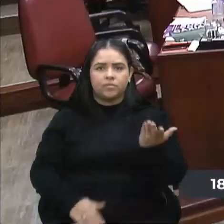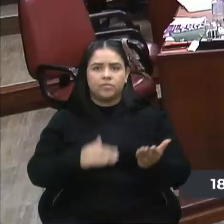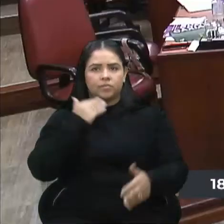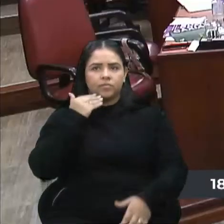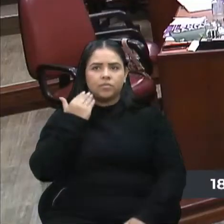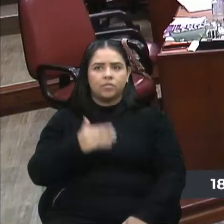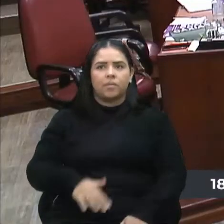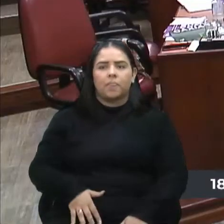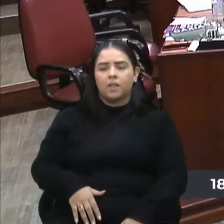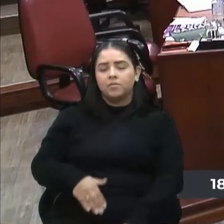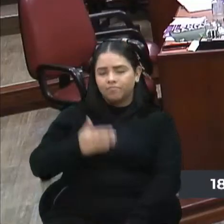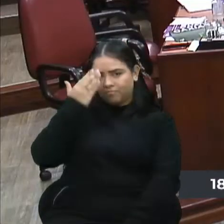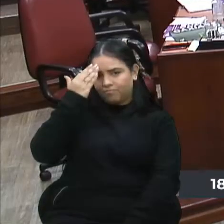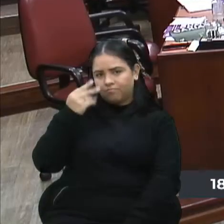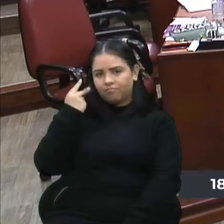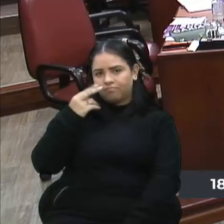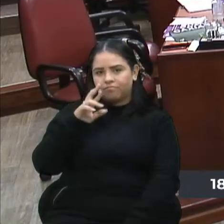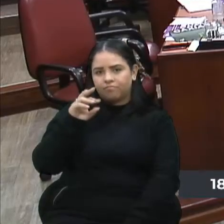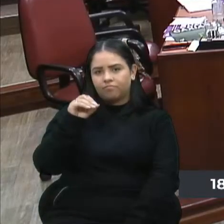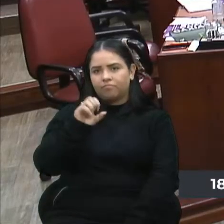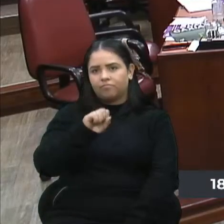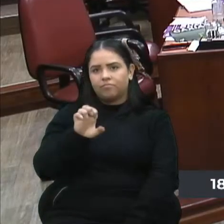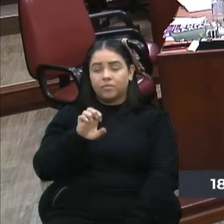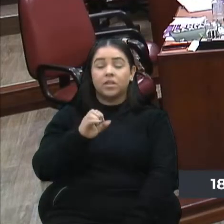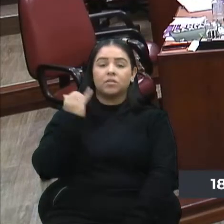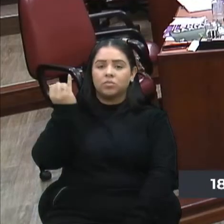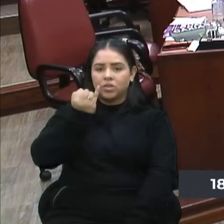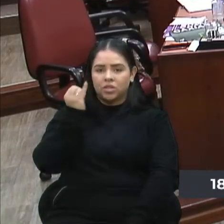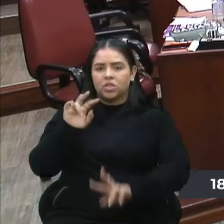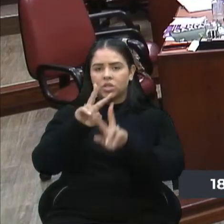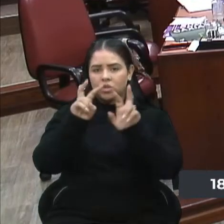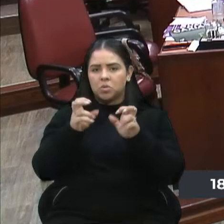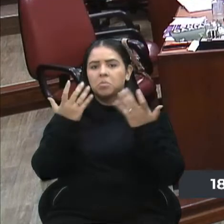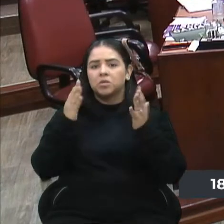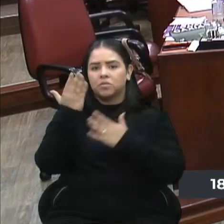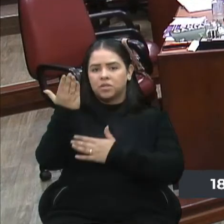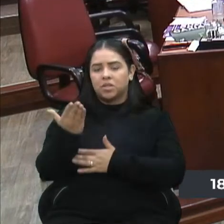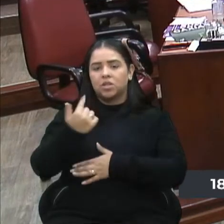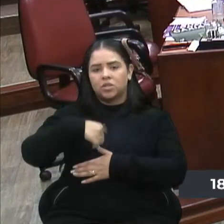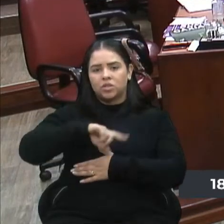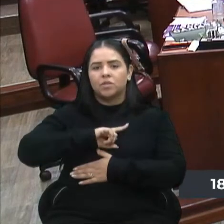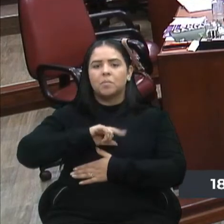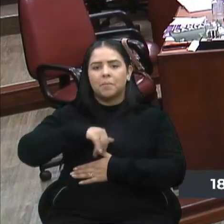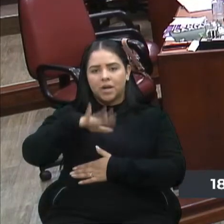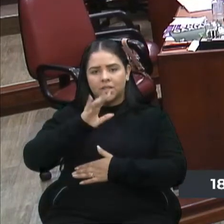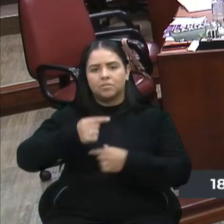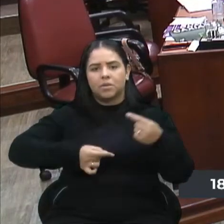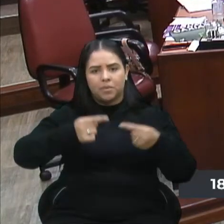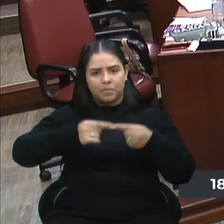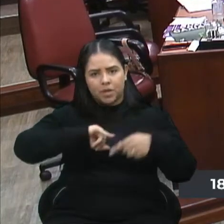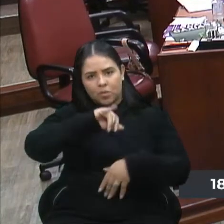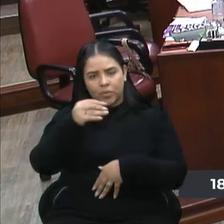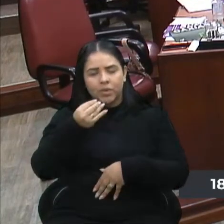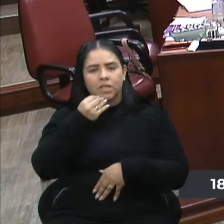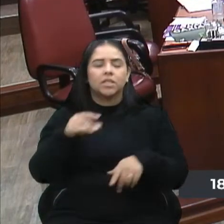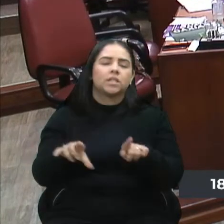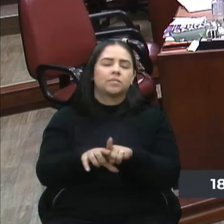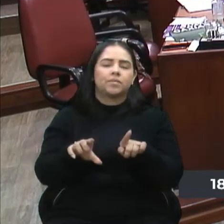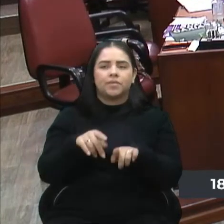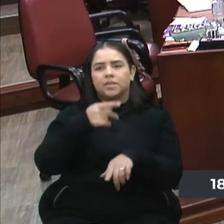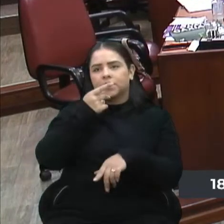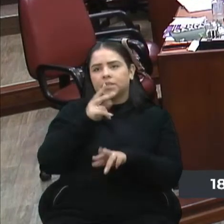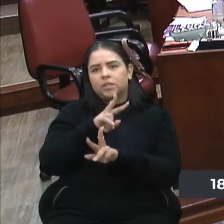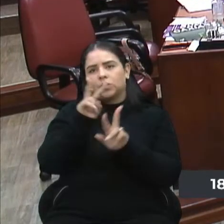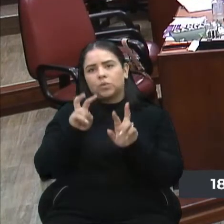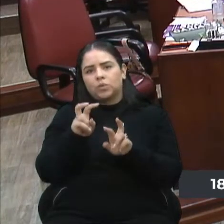Obrigada, vereadora Rose. Eu acho um assunto importantíssimo e lhe parabenizo por trazer ele aqui. Eu sei que teremos outras discussões e oportunidades aqui na casa também para falar sobre